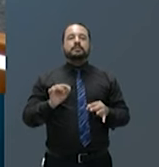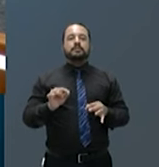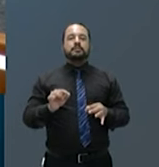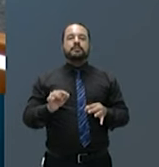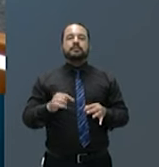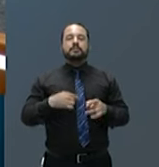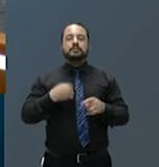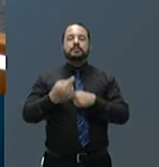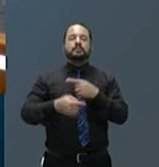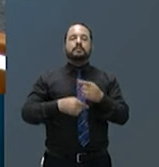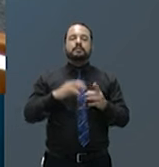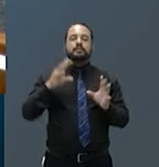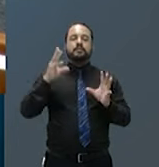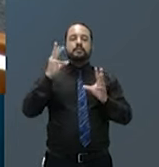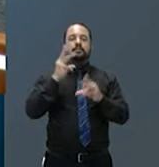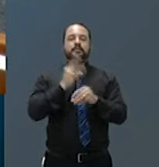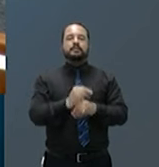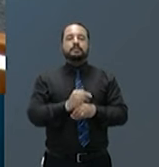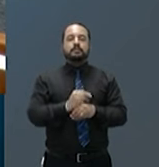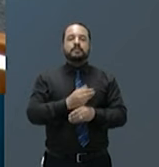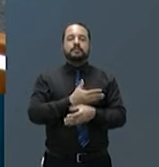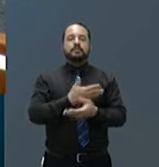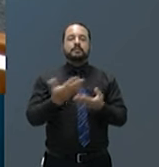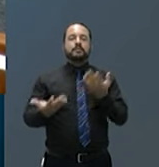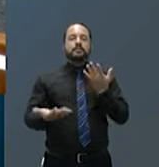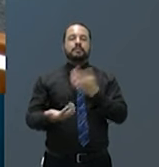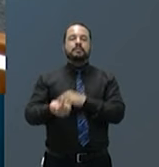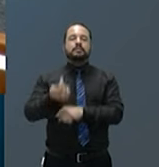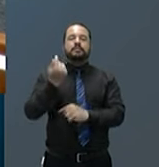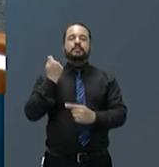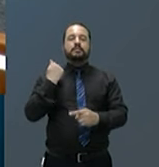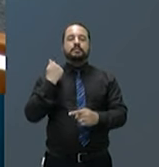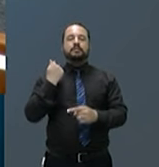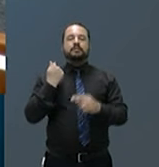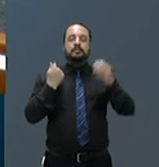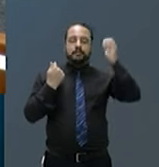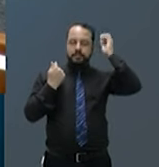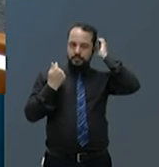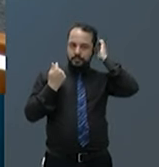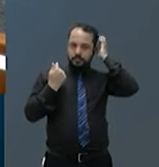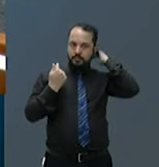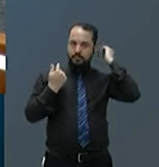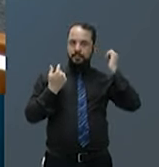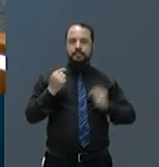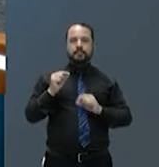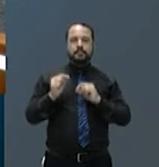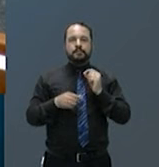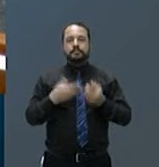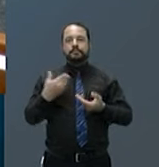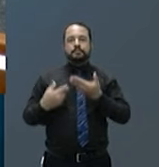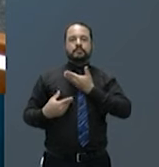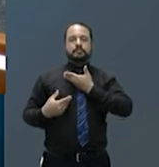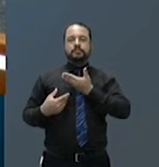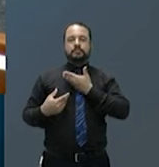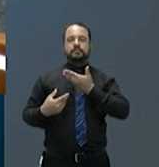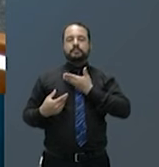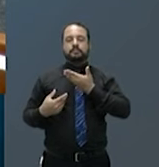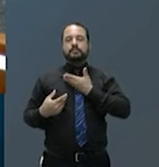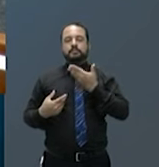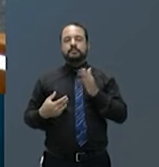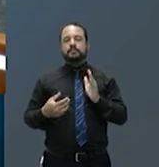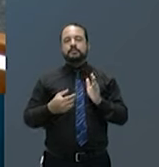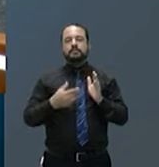distinção, a revisão e a superação dos precedentes. Inclusive, um colega também já mencionou mais cedo que a